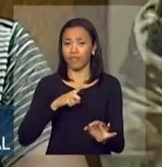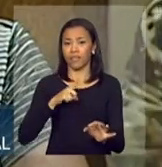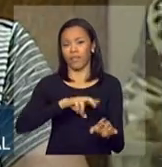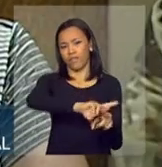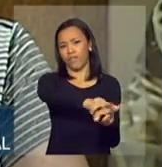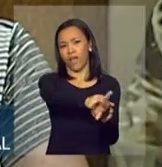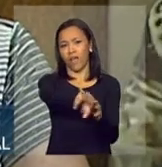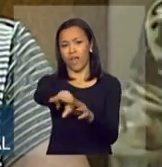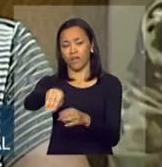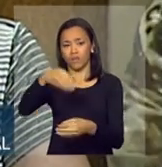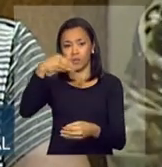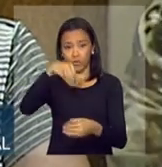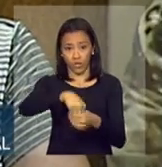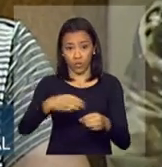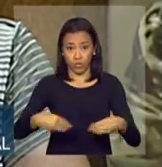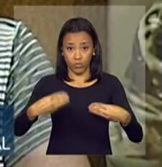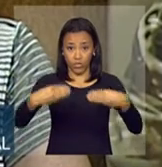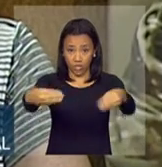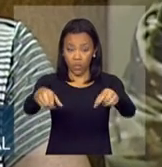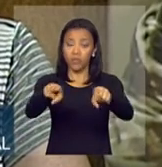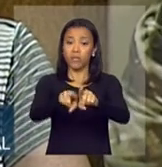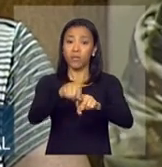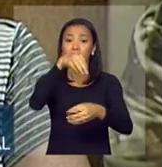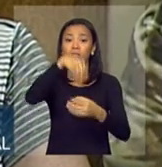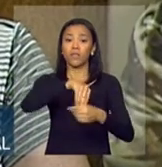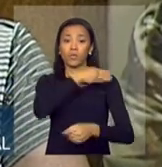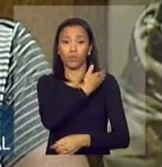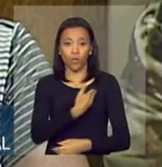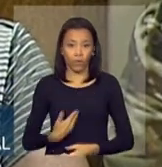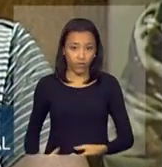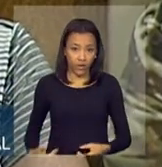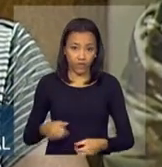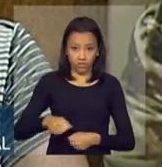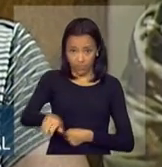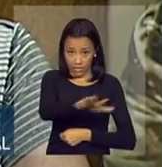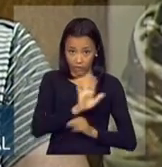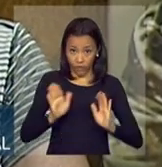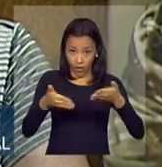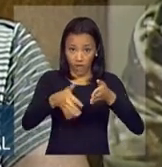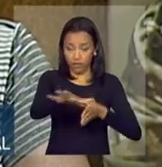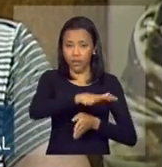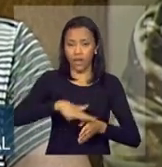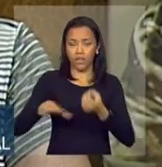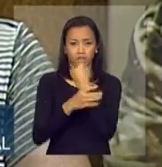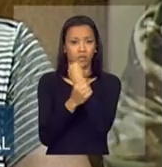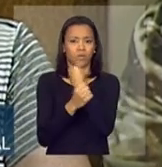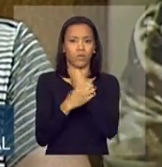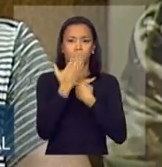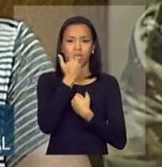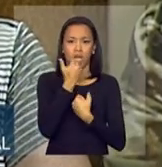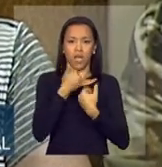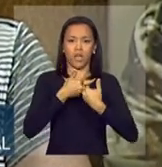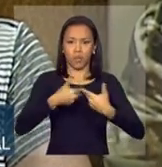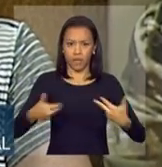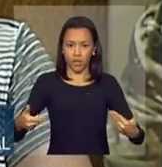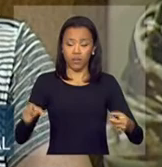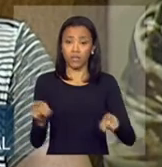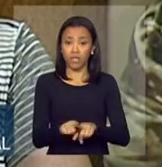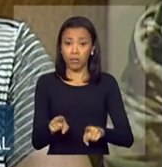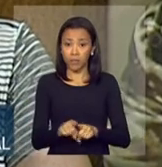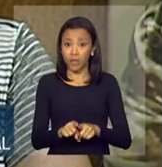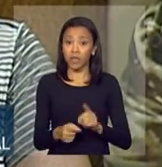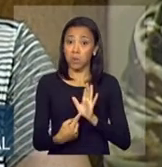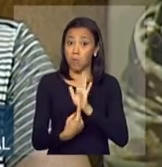diversos ministérios e órgãos de governo brasileiro no campo da segurança alimentar e nutricional, visando maior coerência